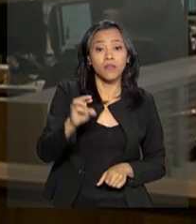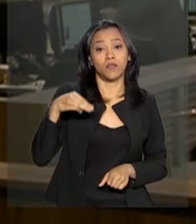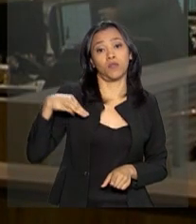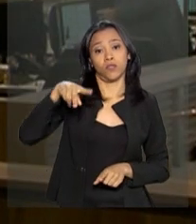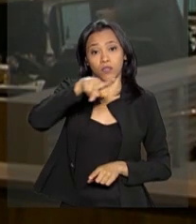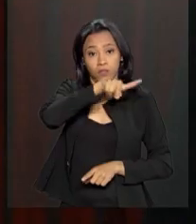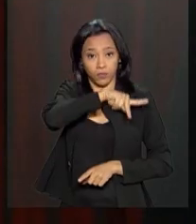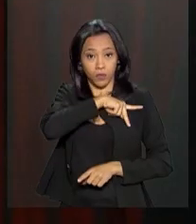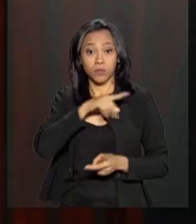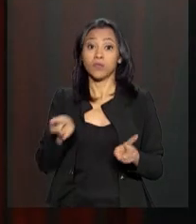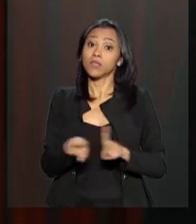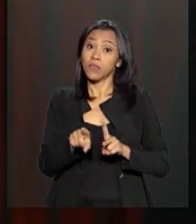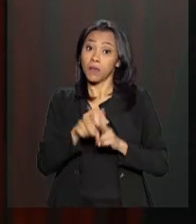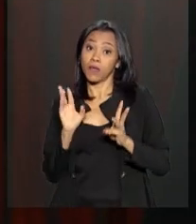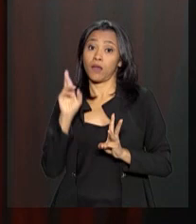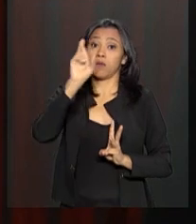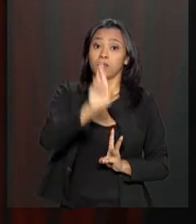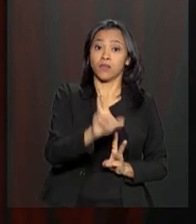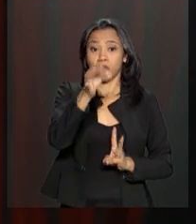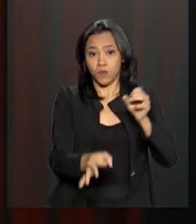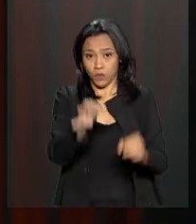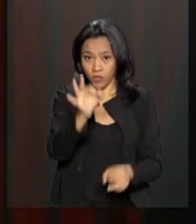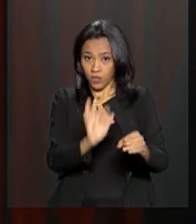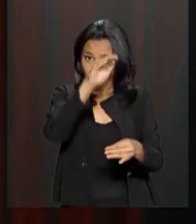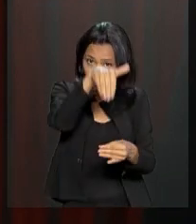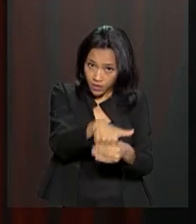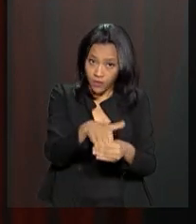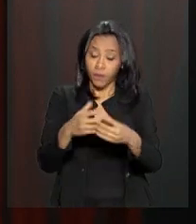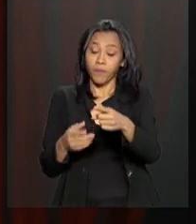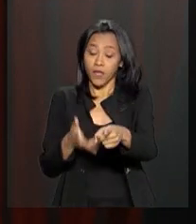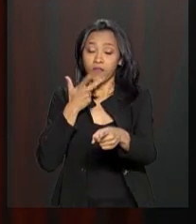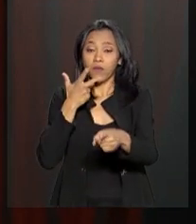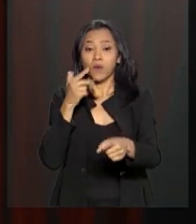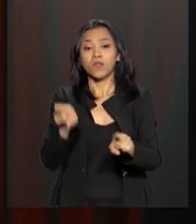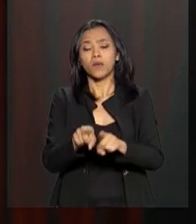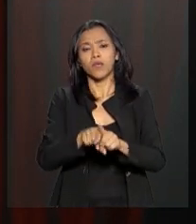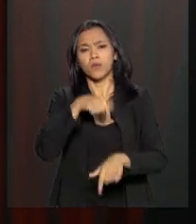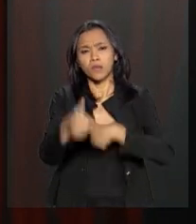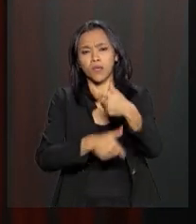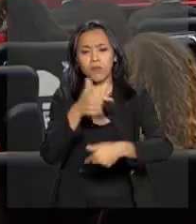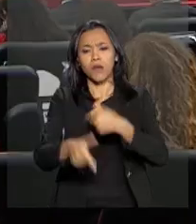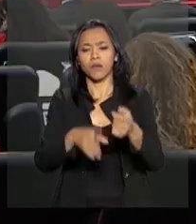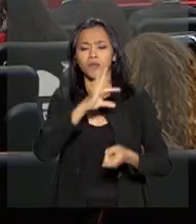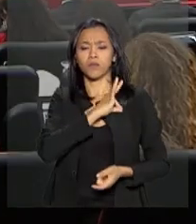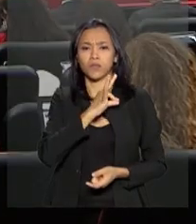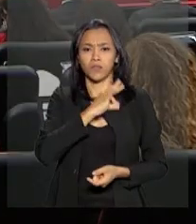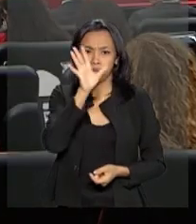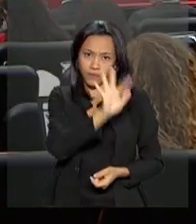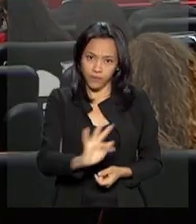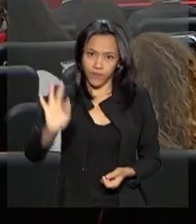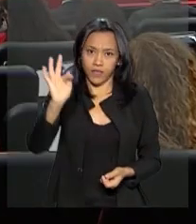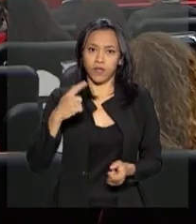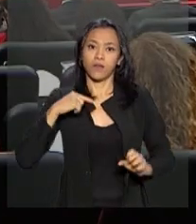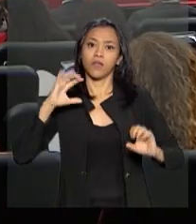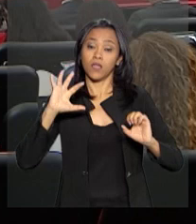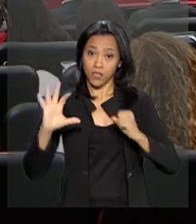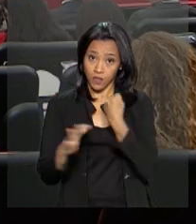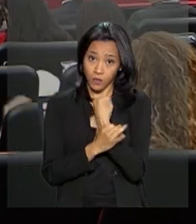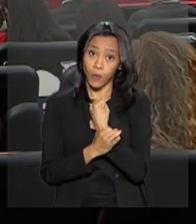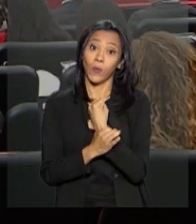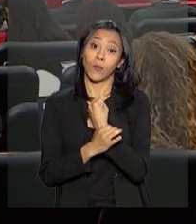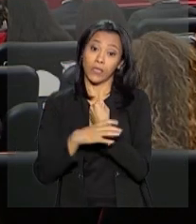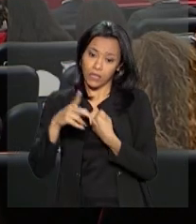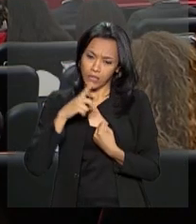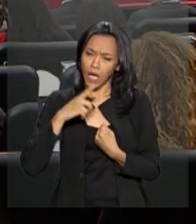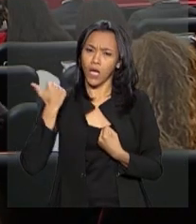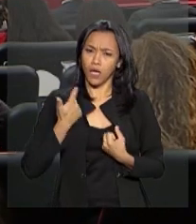da justiça eleitoral o ministro ressaltou também o trabalho da polícia federal no pleito 2018 e garantiu que a instituição tem